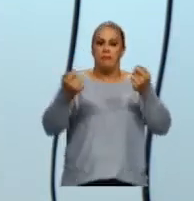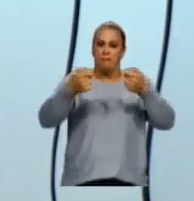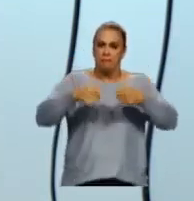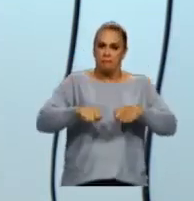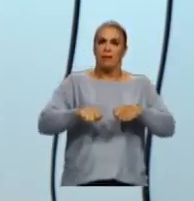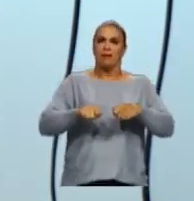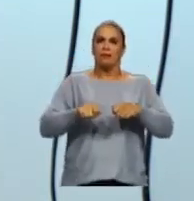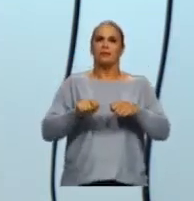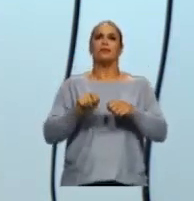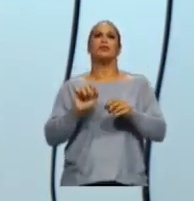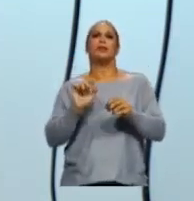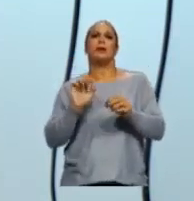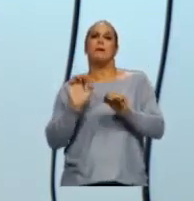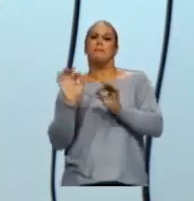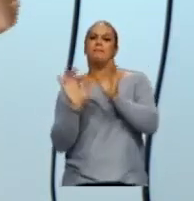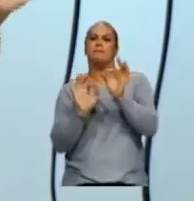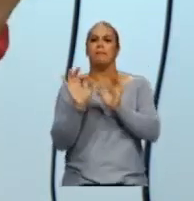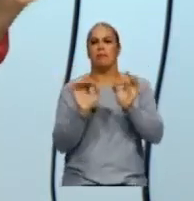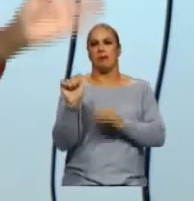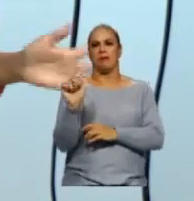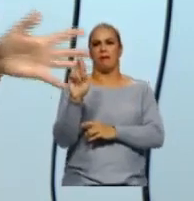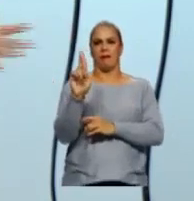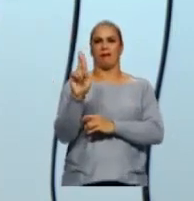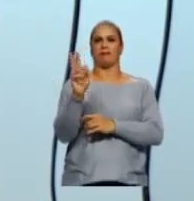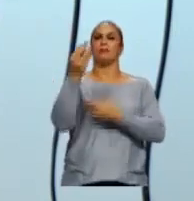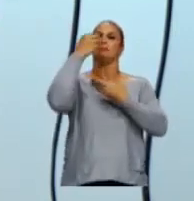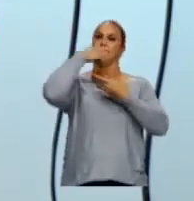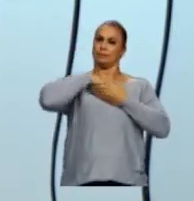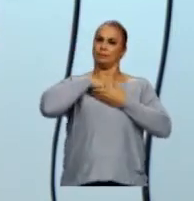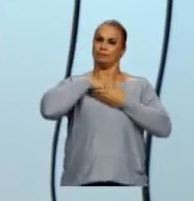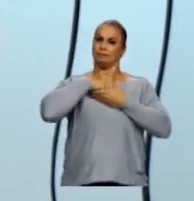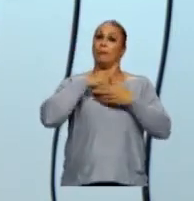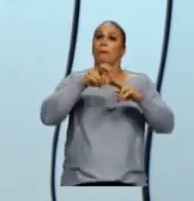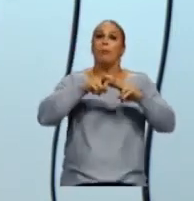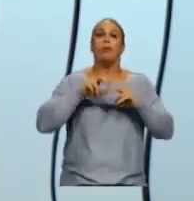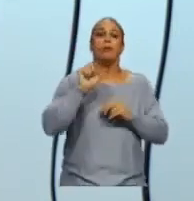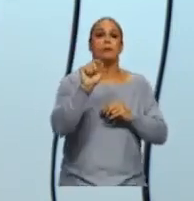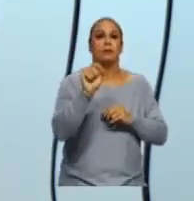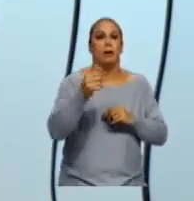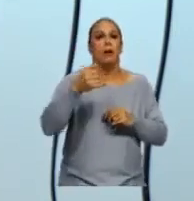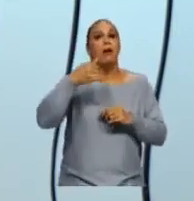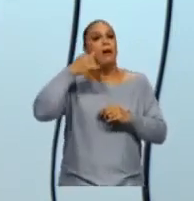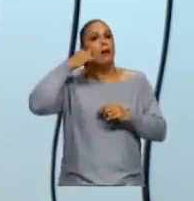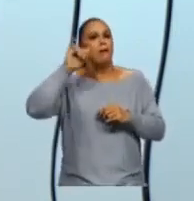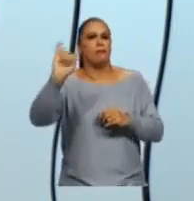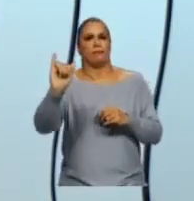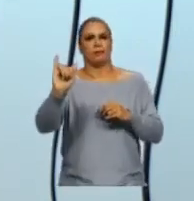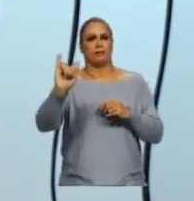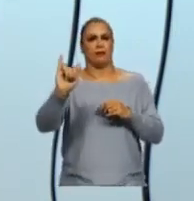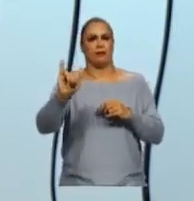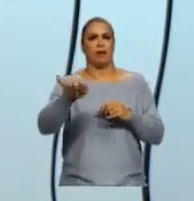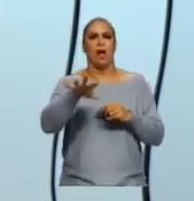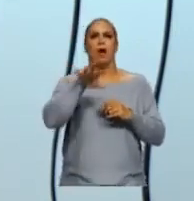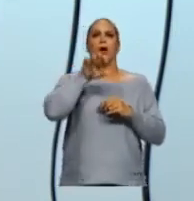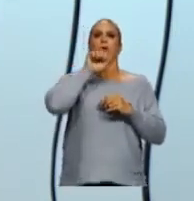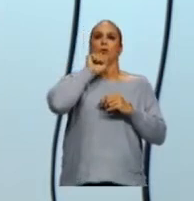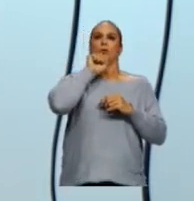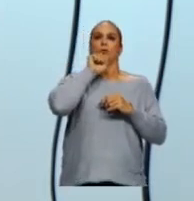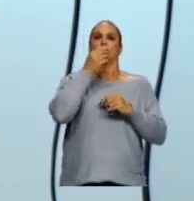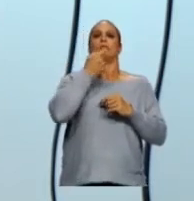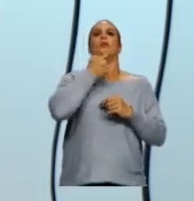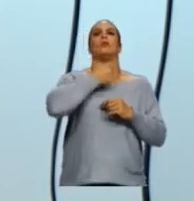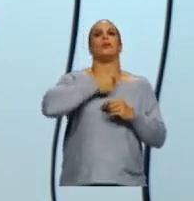ar. Por isso, não é aconselhável a respiração pela boca. Porque a respiração pela boca, o ar vai penetrar,